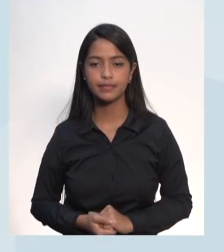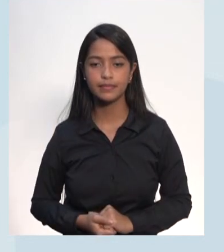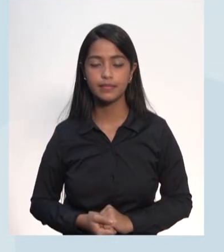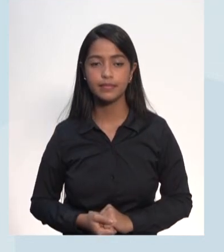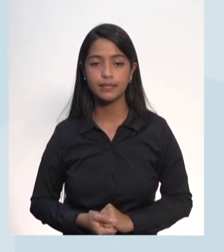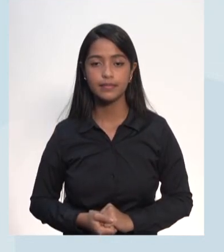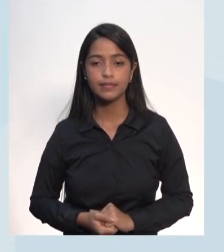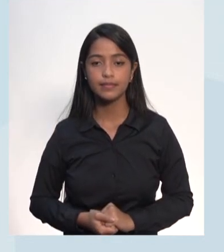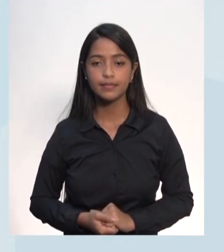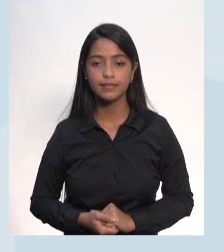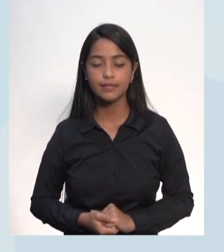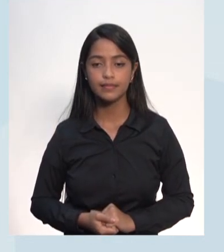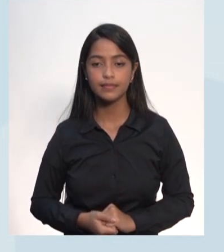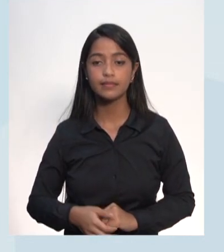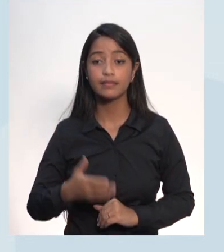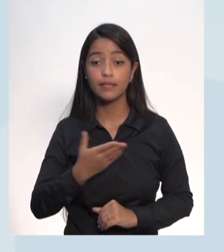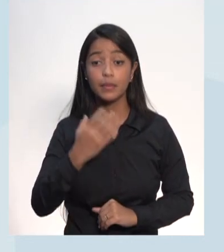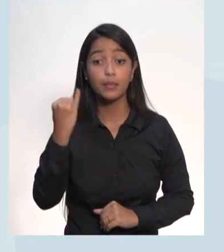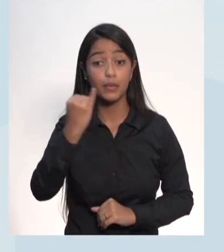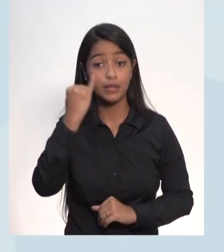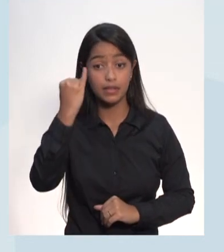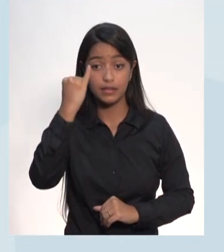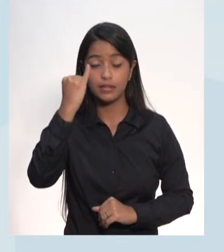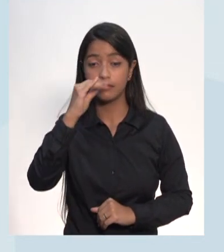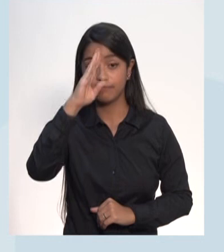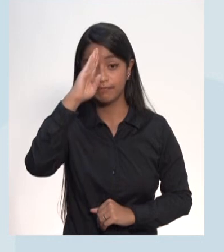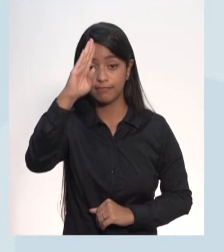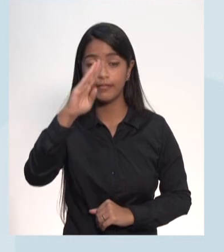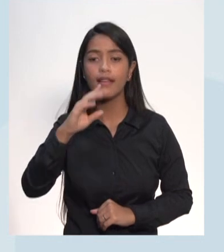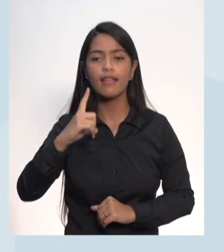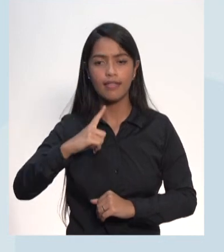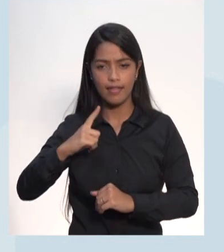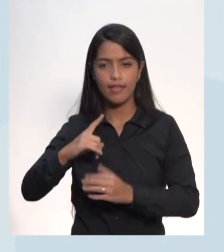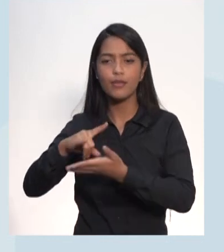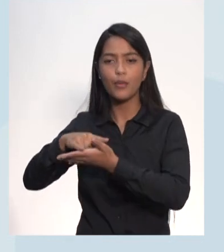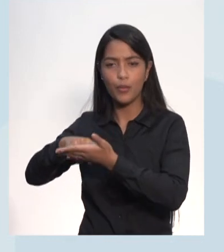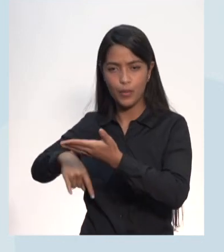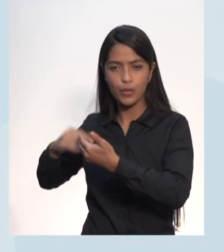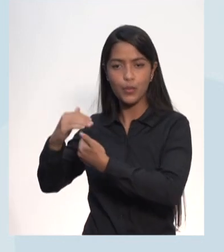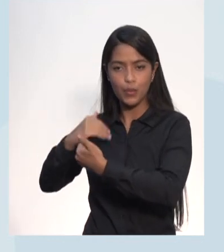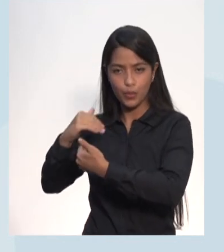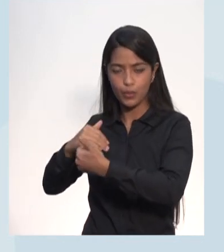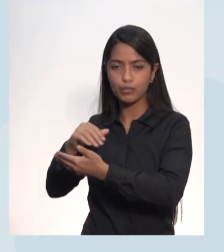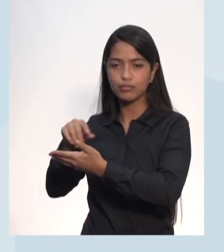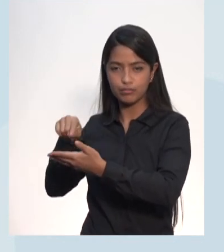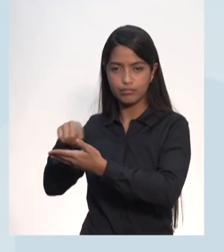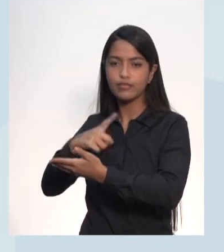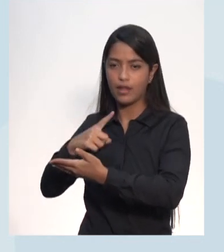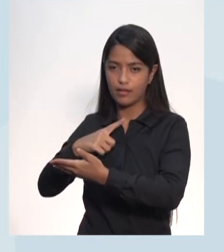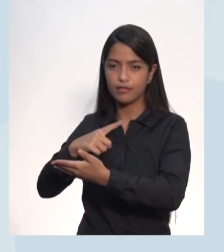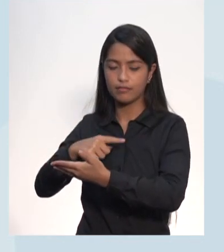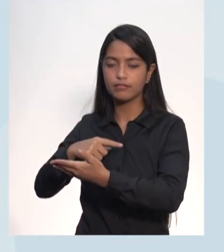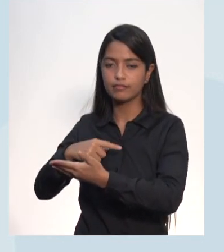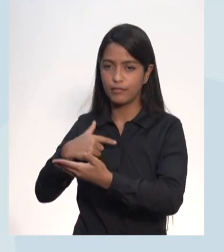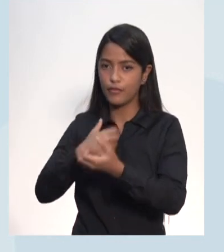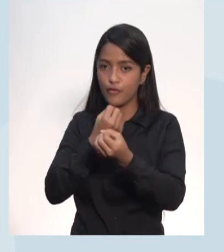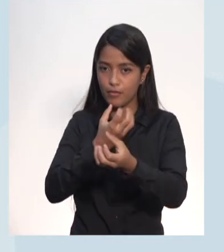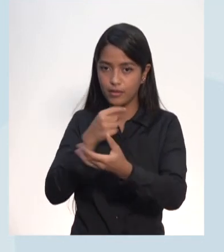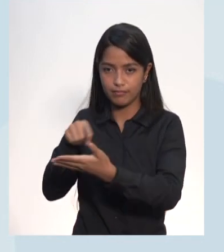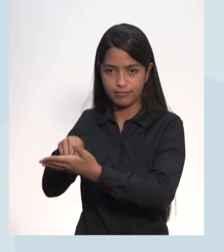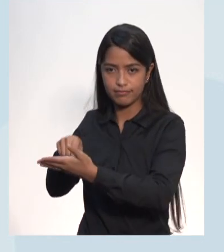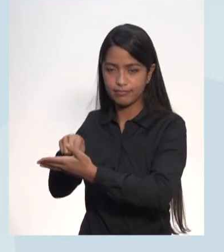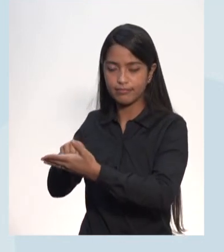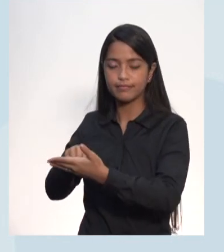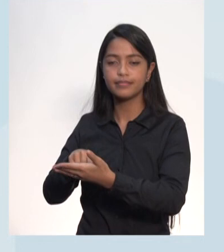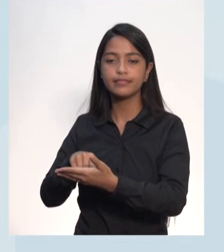destacar, que está também no documento orientador. Tá? Essas informações que eu estou trazendo, elas são do documento orientador. A